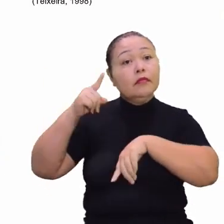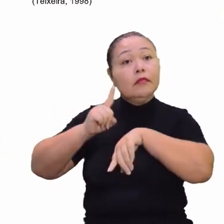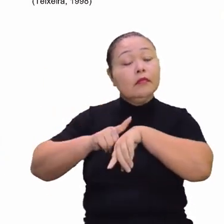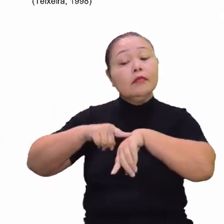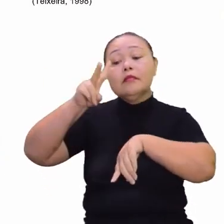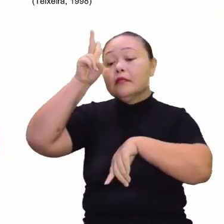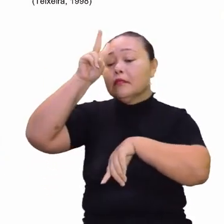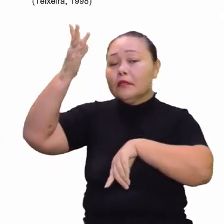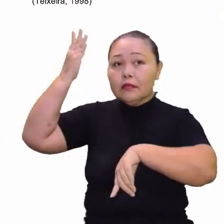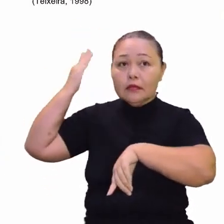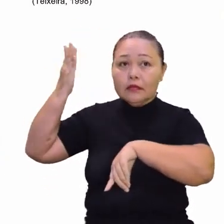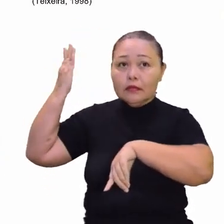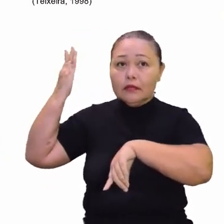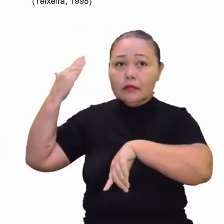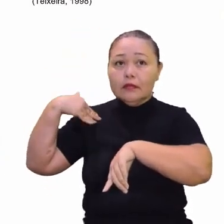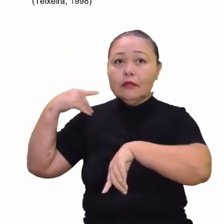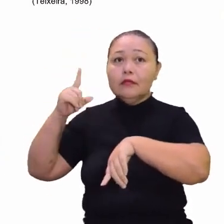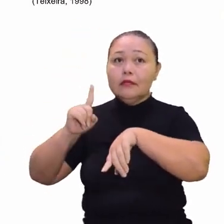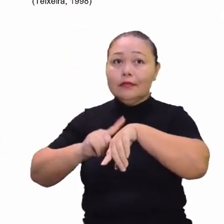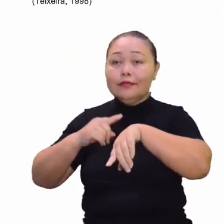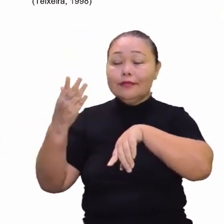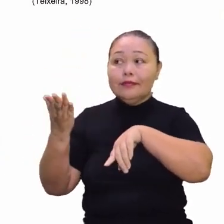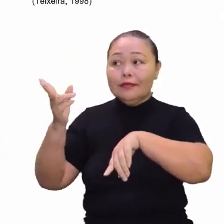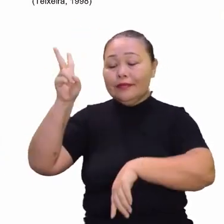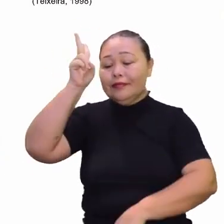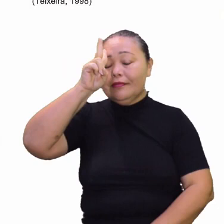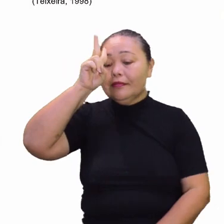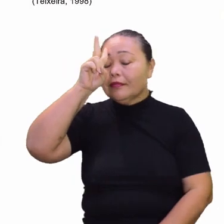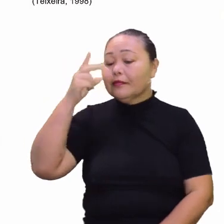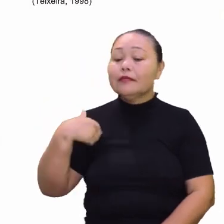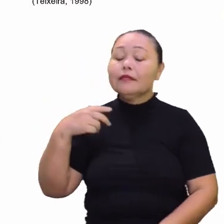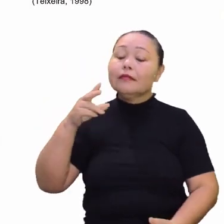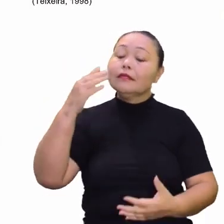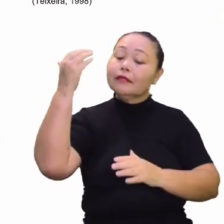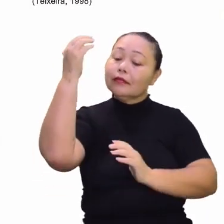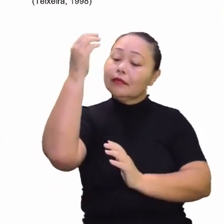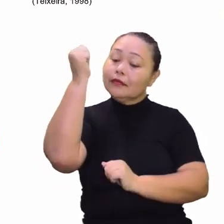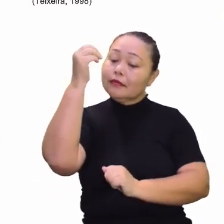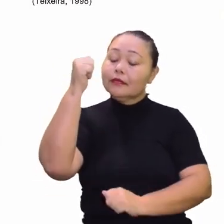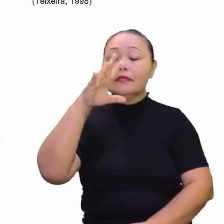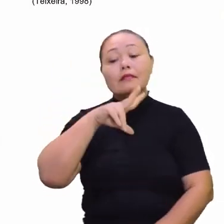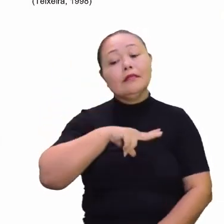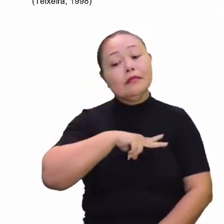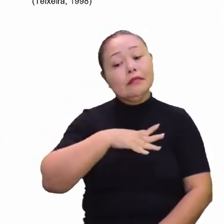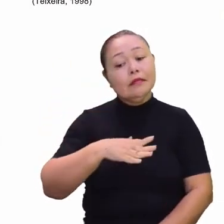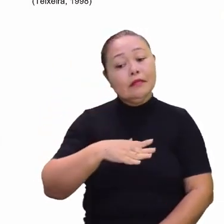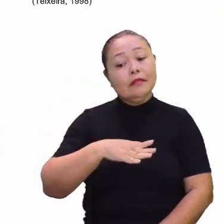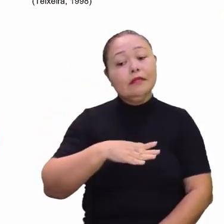momento histórico daquele momento entre Espanha e Portugal, isso aqui era